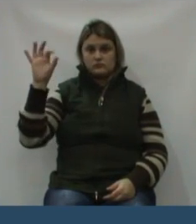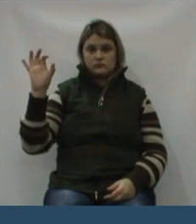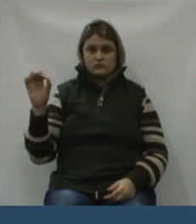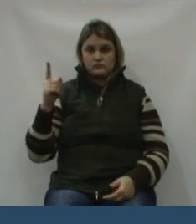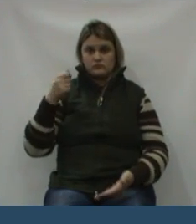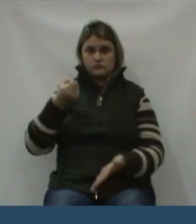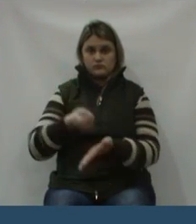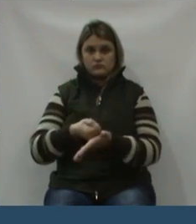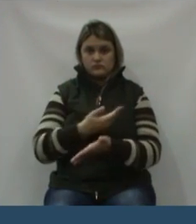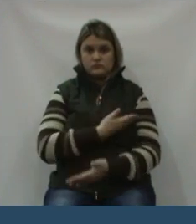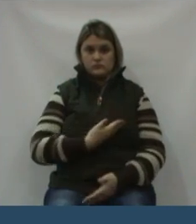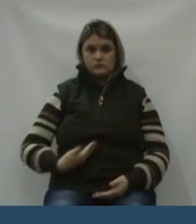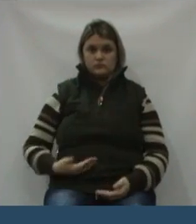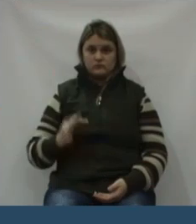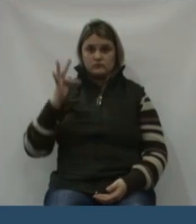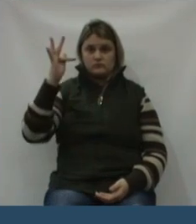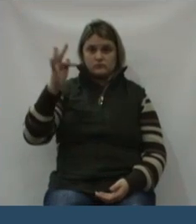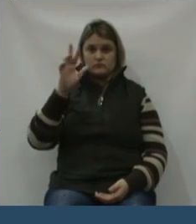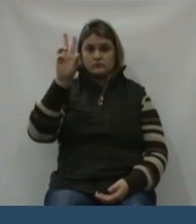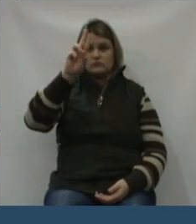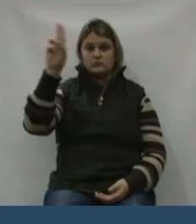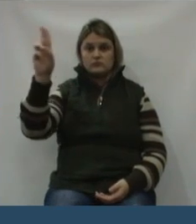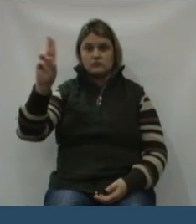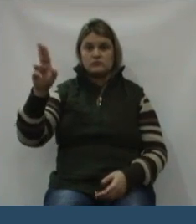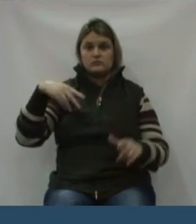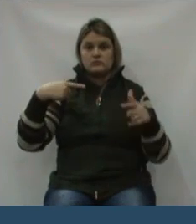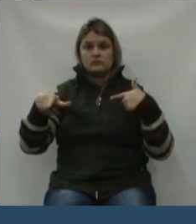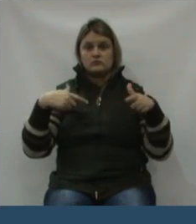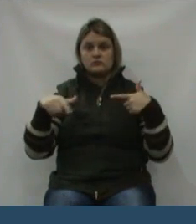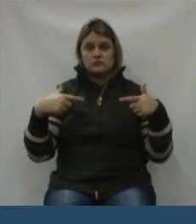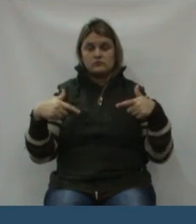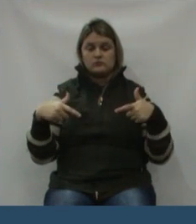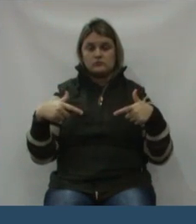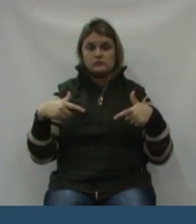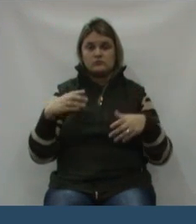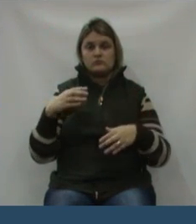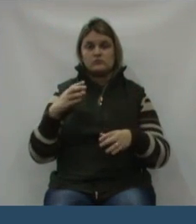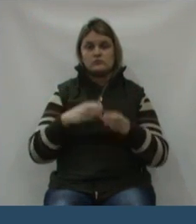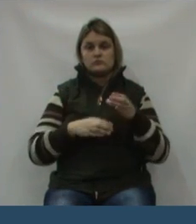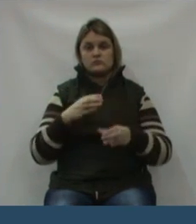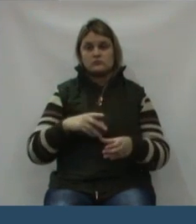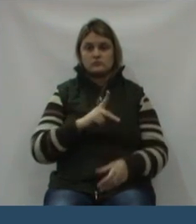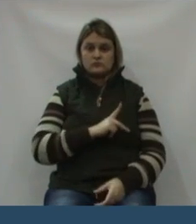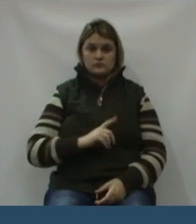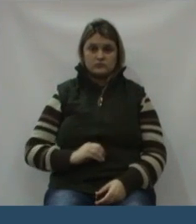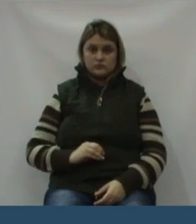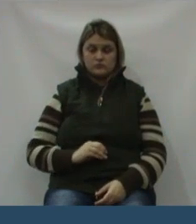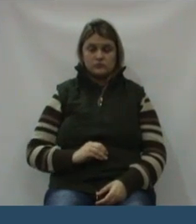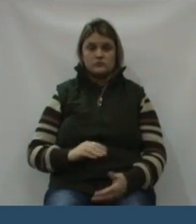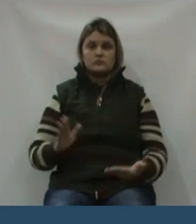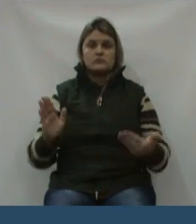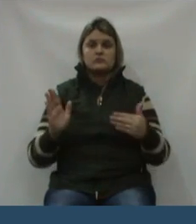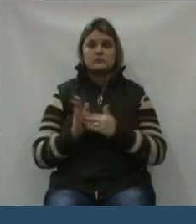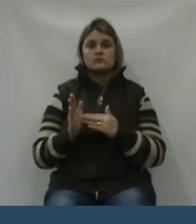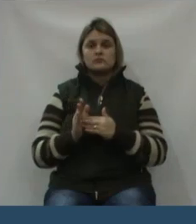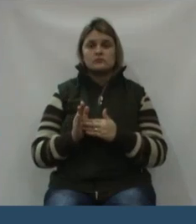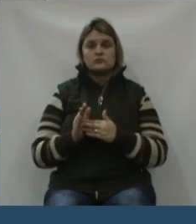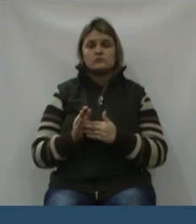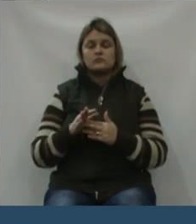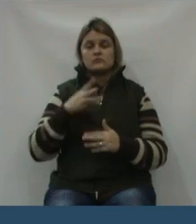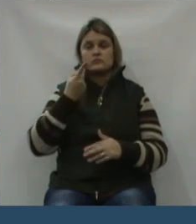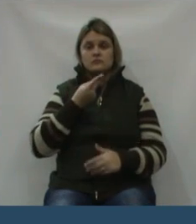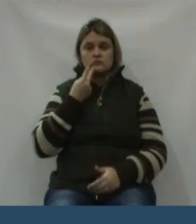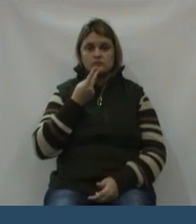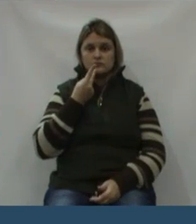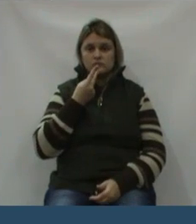a obrigação do governo federal nomear funcionários públicos concursados. Ele